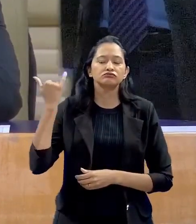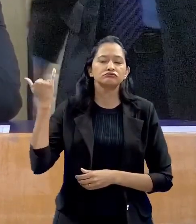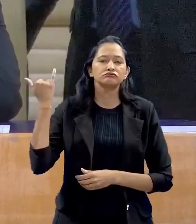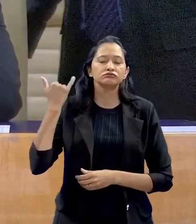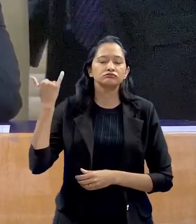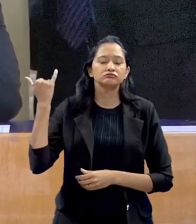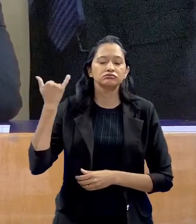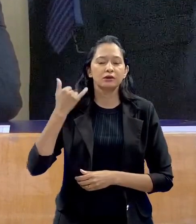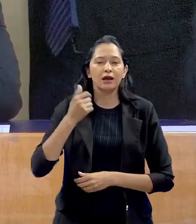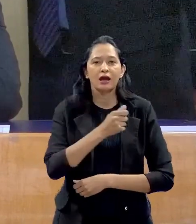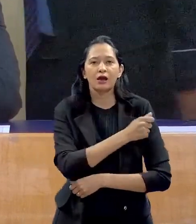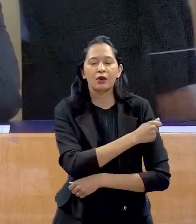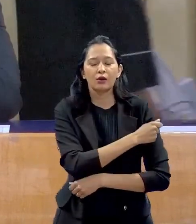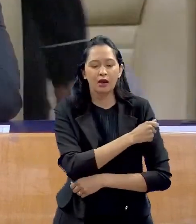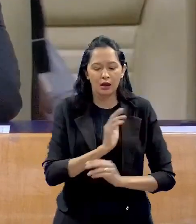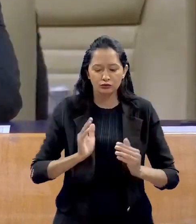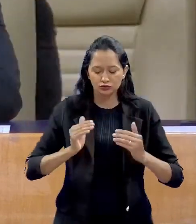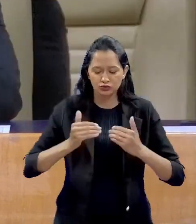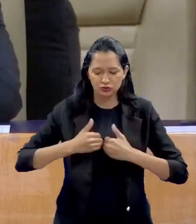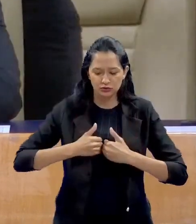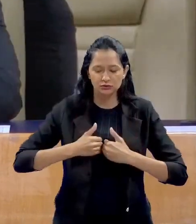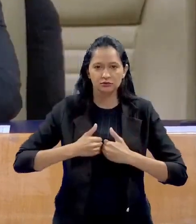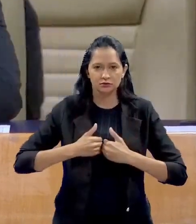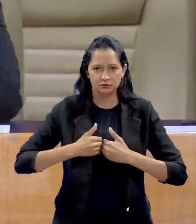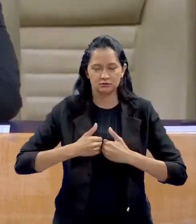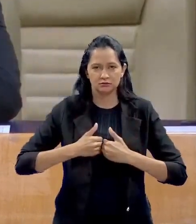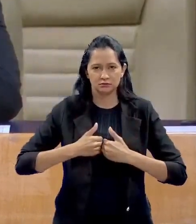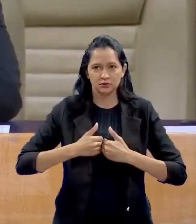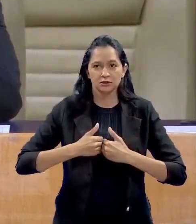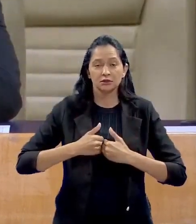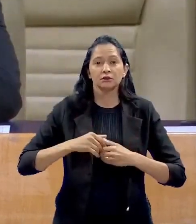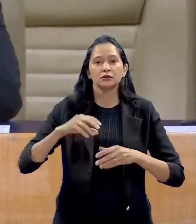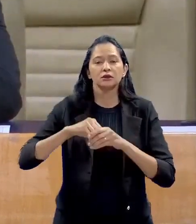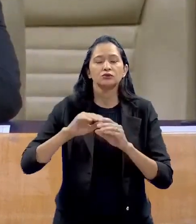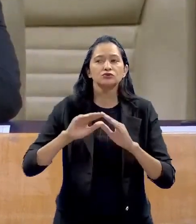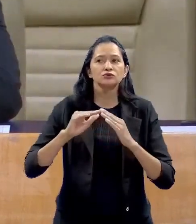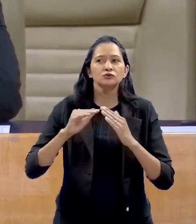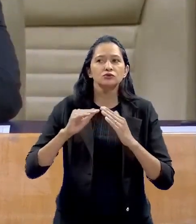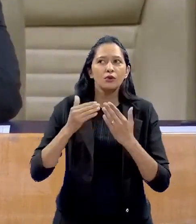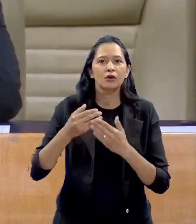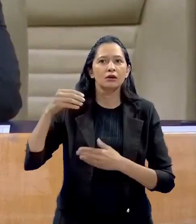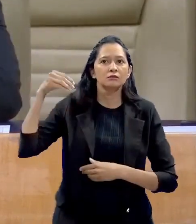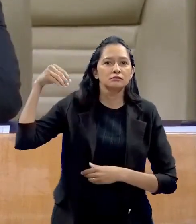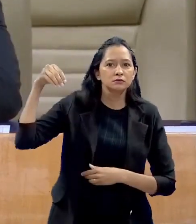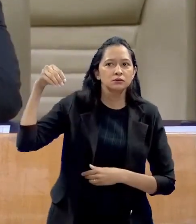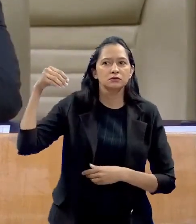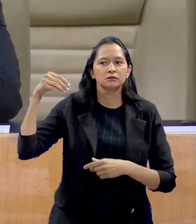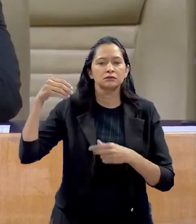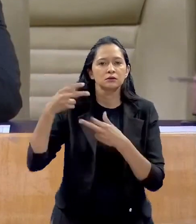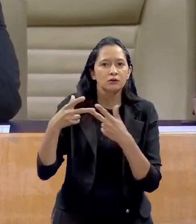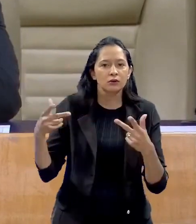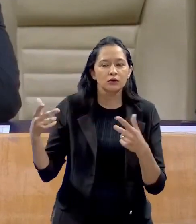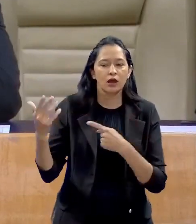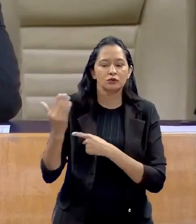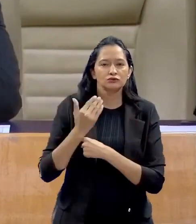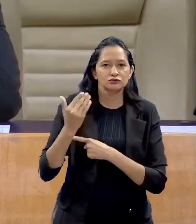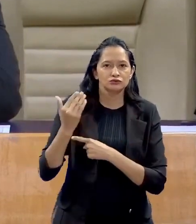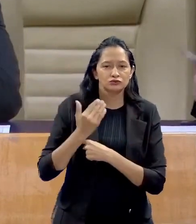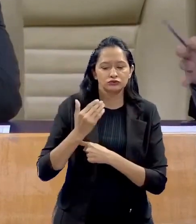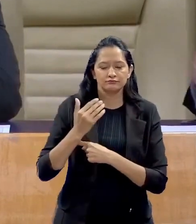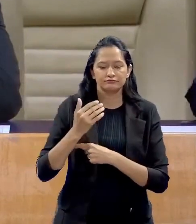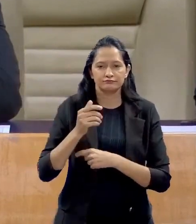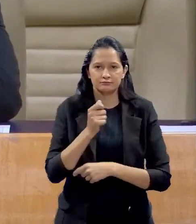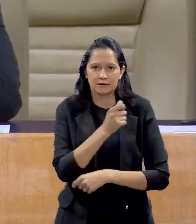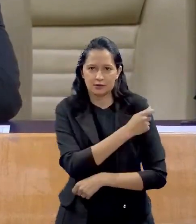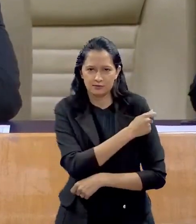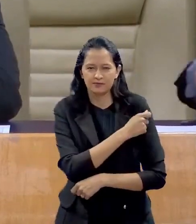transtorno do espectro autista, TA, nas escolas municipais e nos centros municipais de educação infantil de Goiânia, na forma